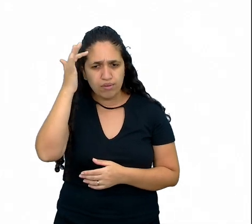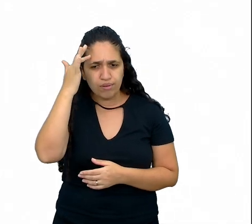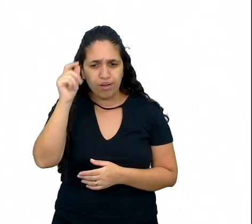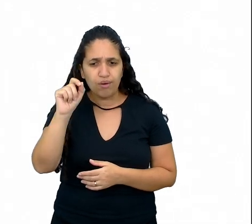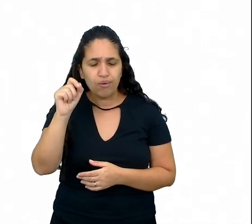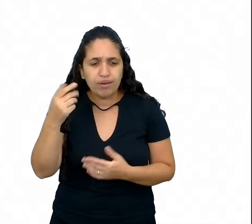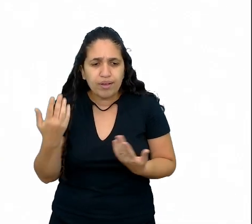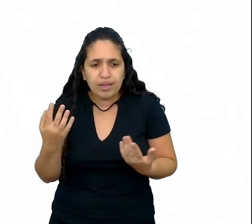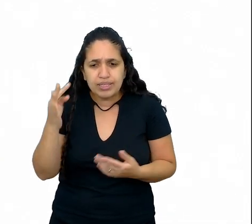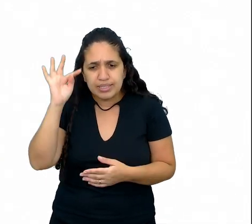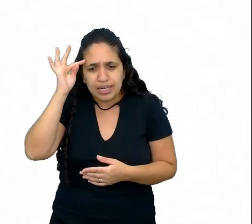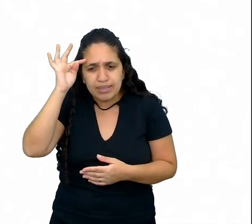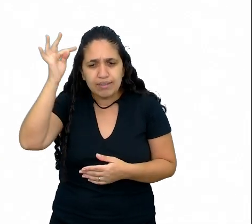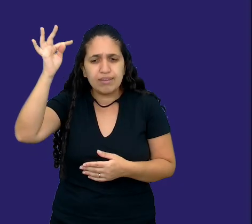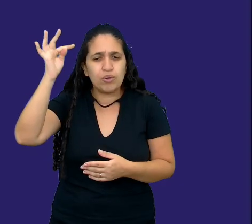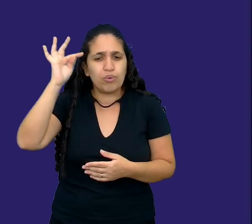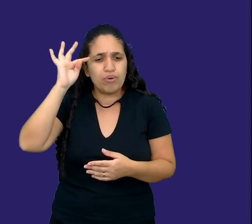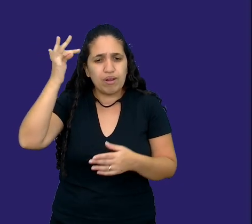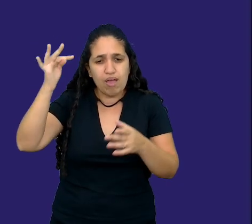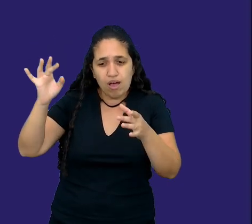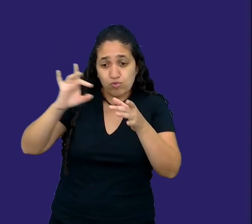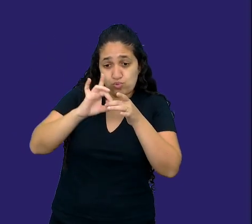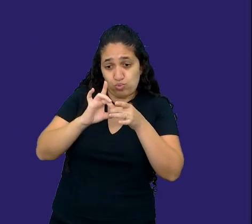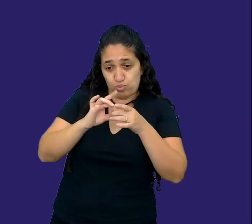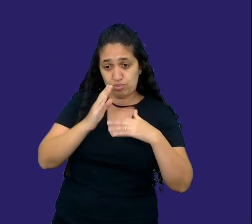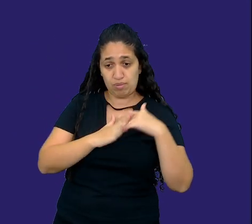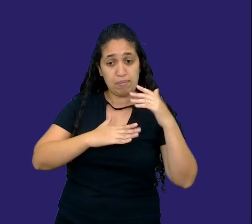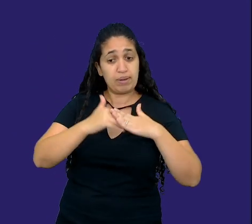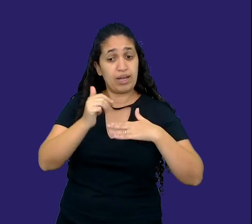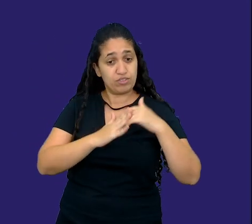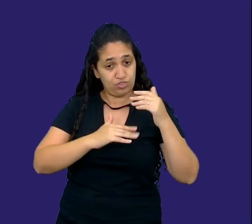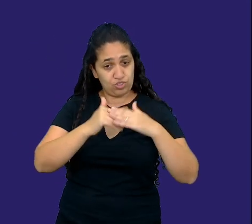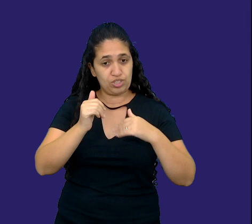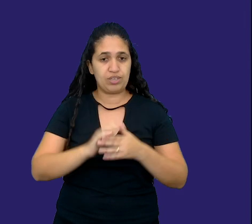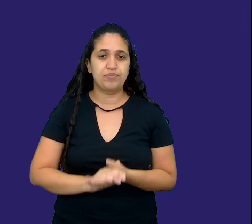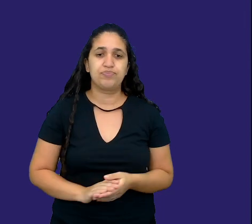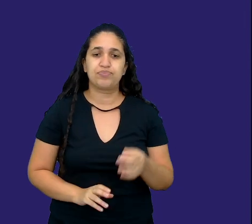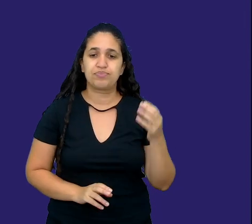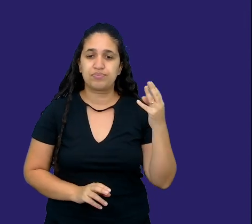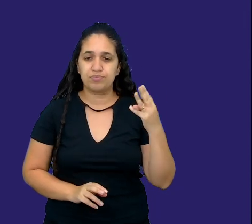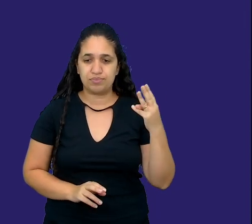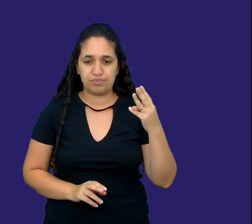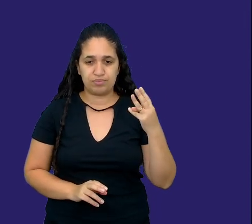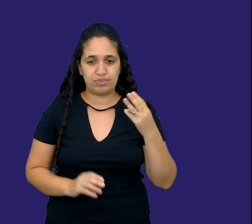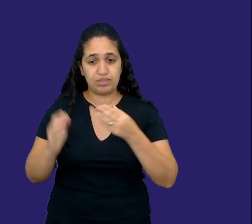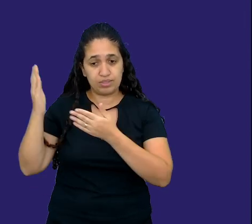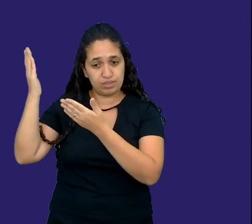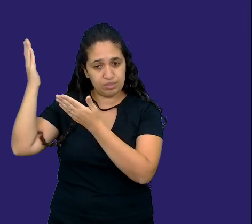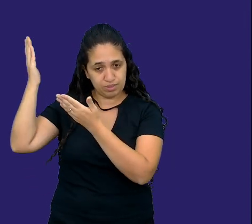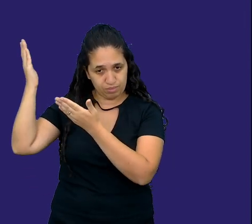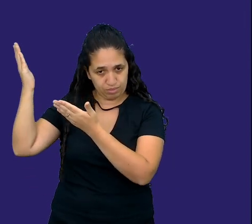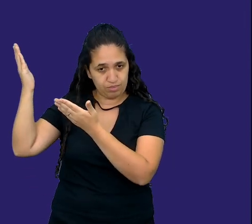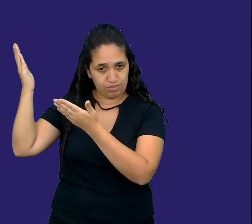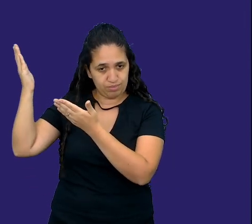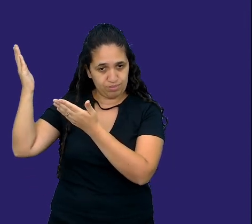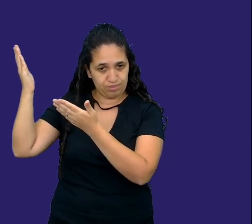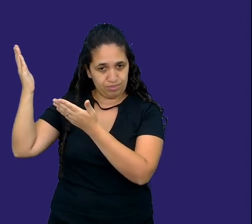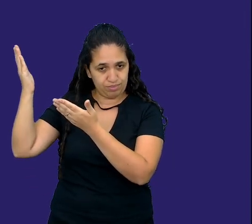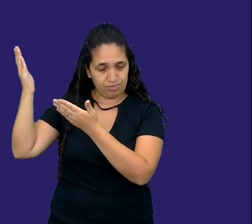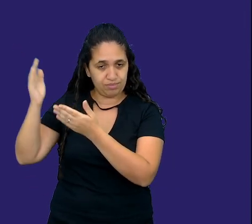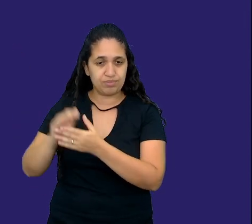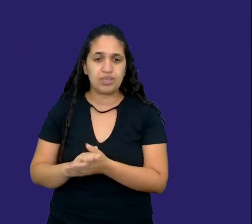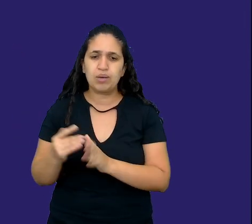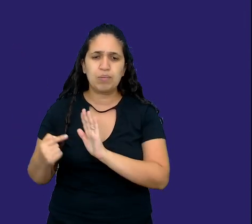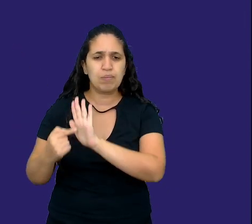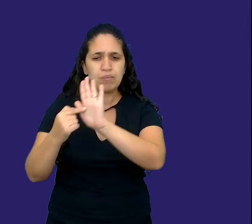essa teoria aqui dialoga com a prática, tá? E o nosso terceiro momento específico,